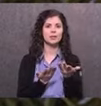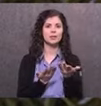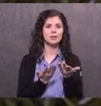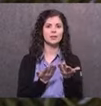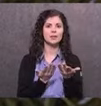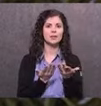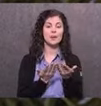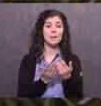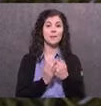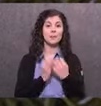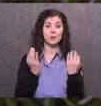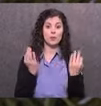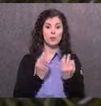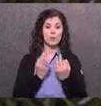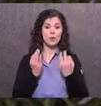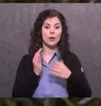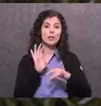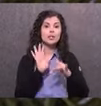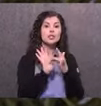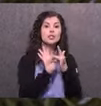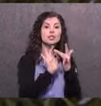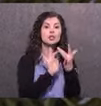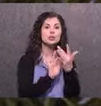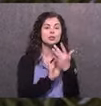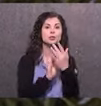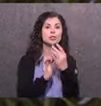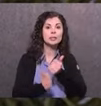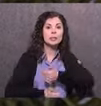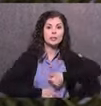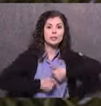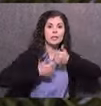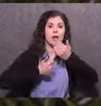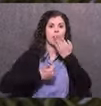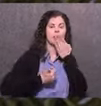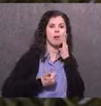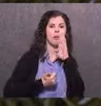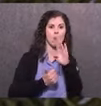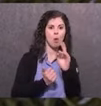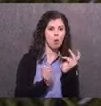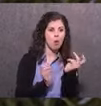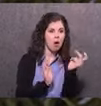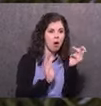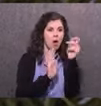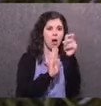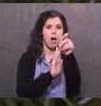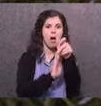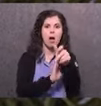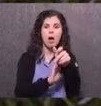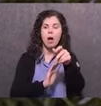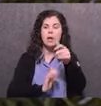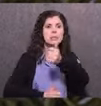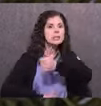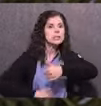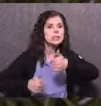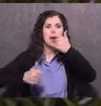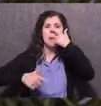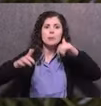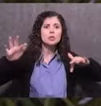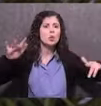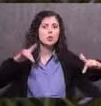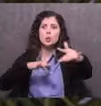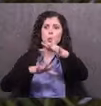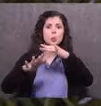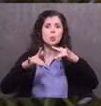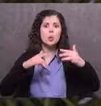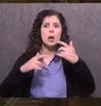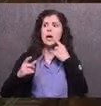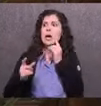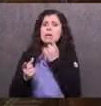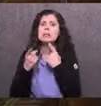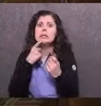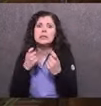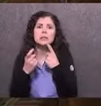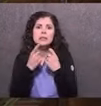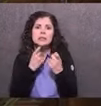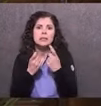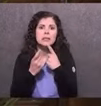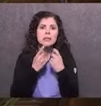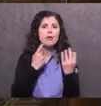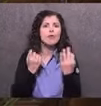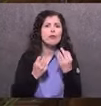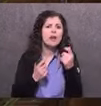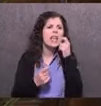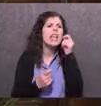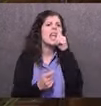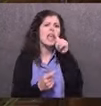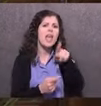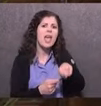Quando Jesus entrou em Jerusalém, toda a cidade ficou alvoroçada e perguntavam: Quem é